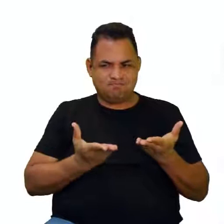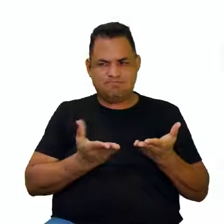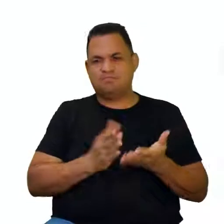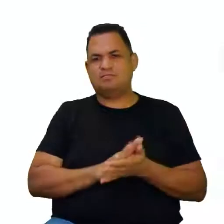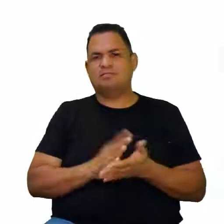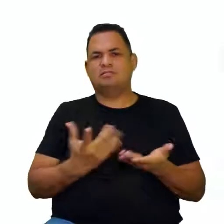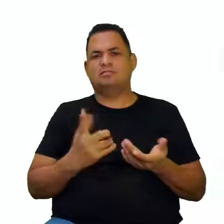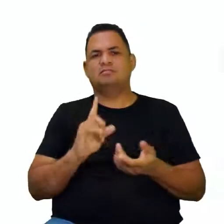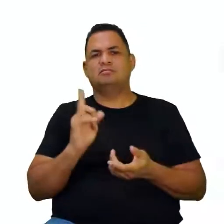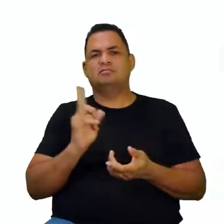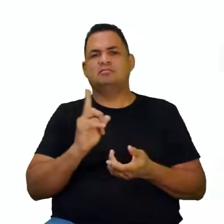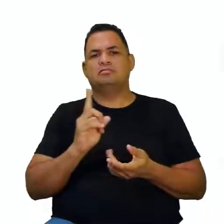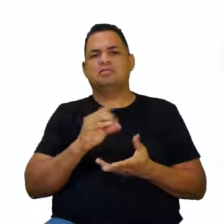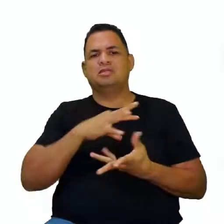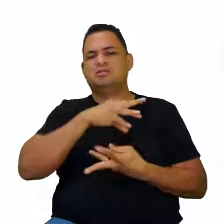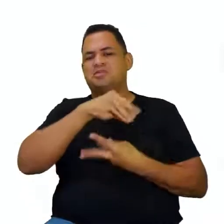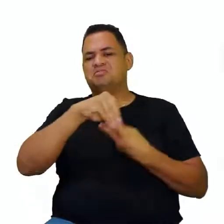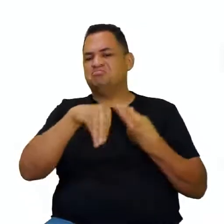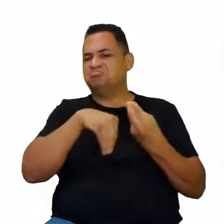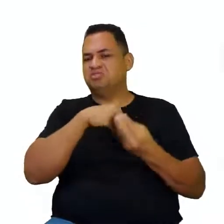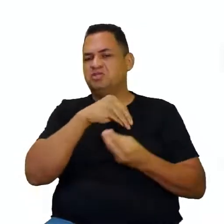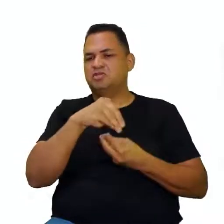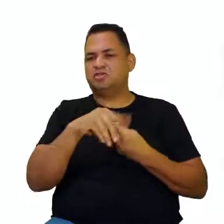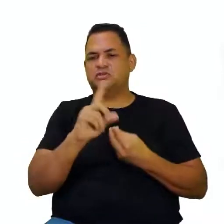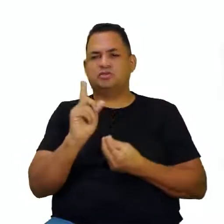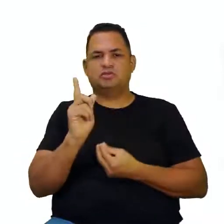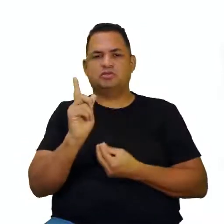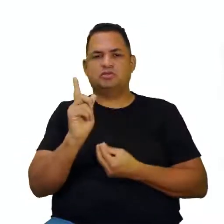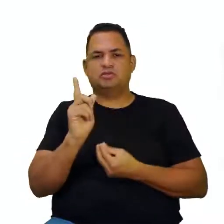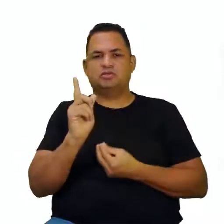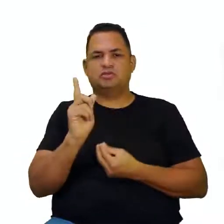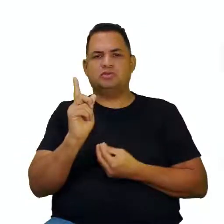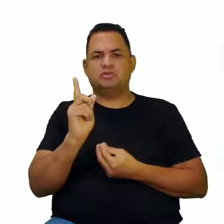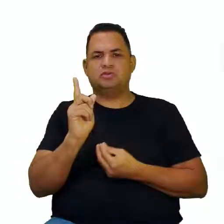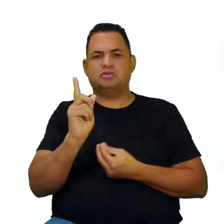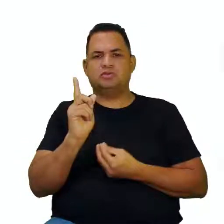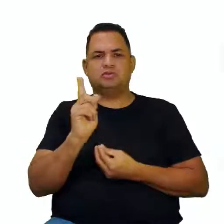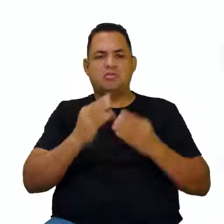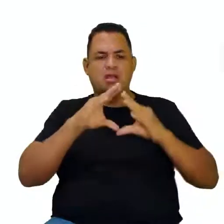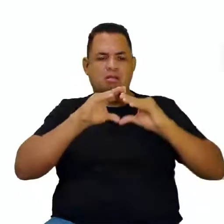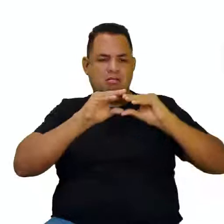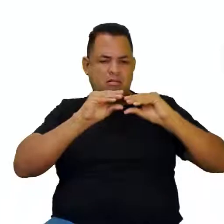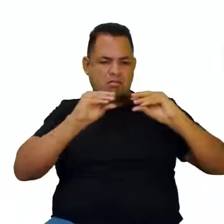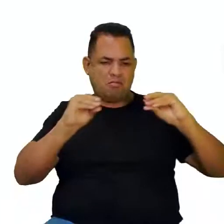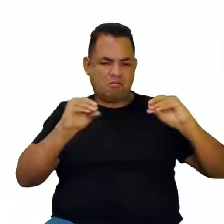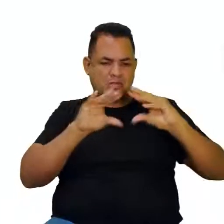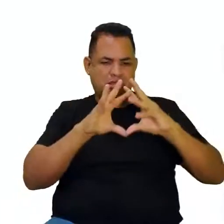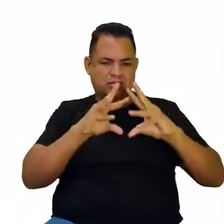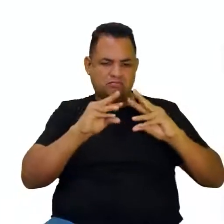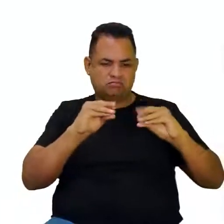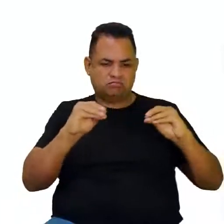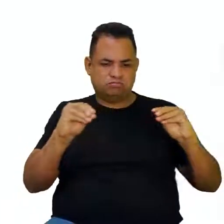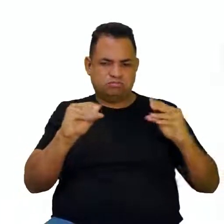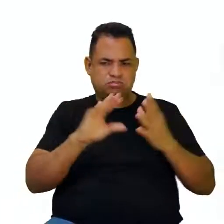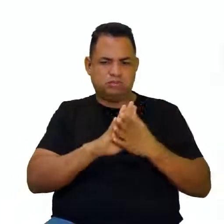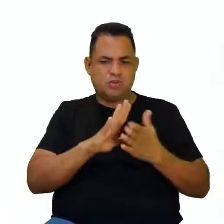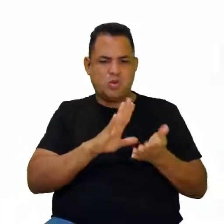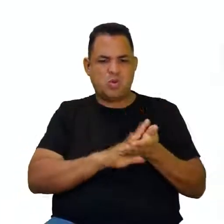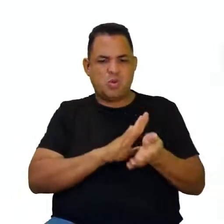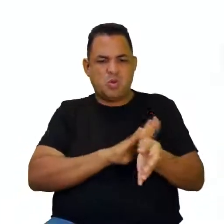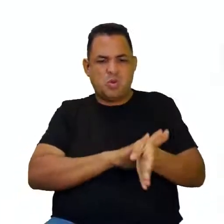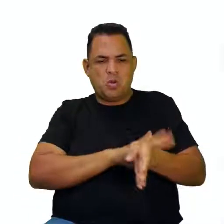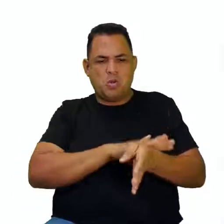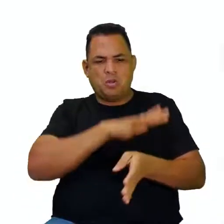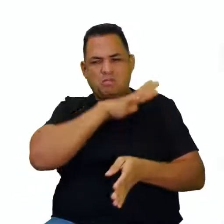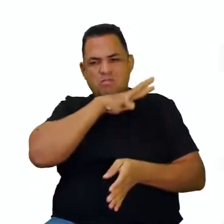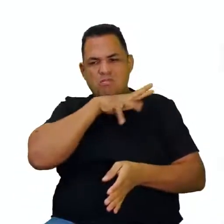elas não são solúveis em água, então elas criam uma camada que gruda ali nos animais e não